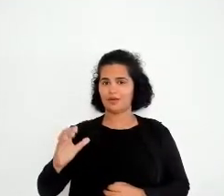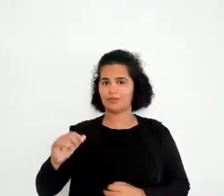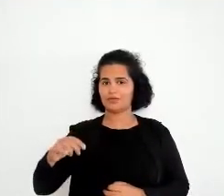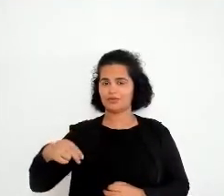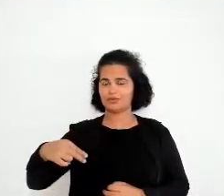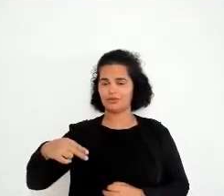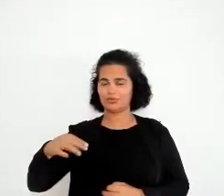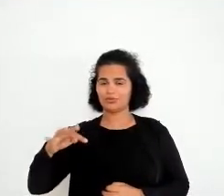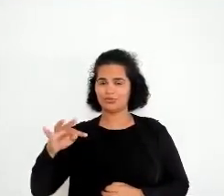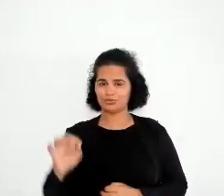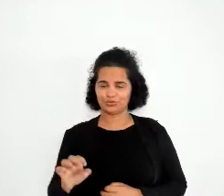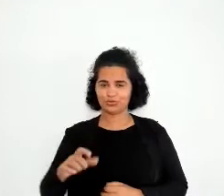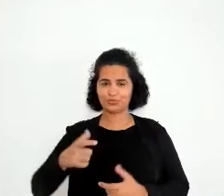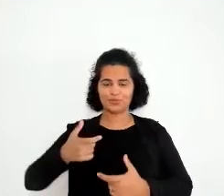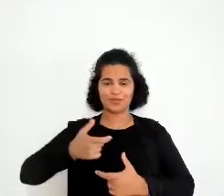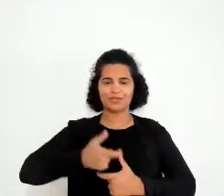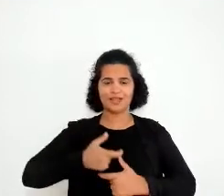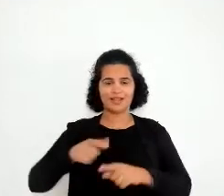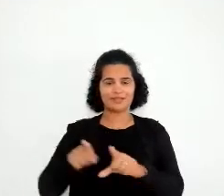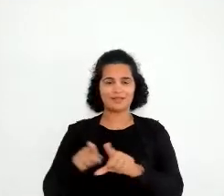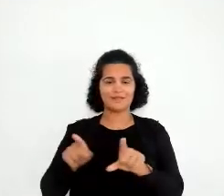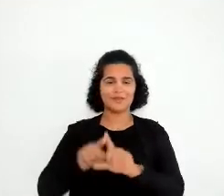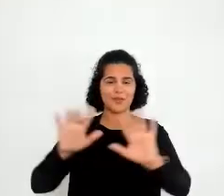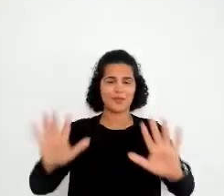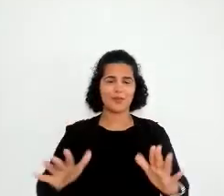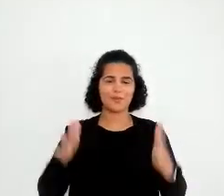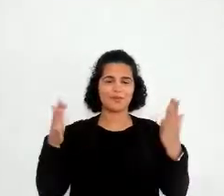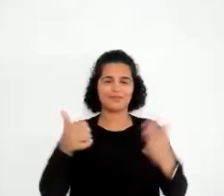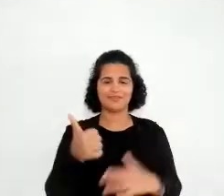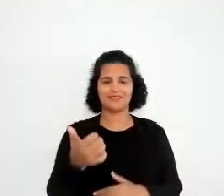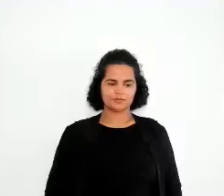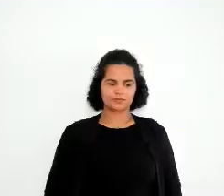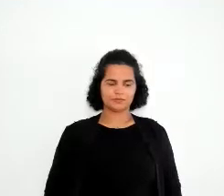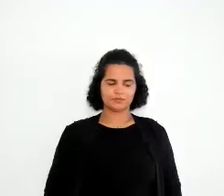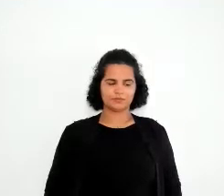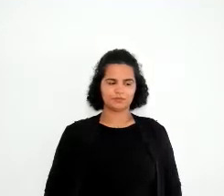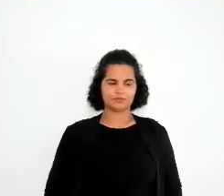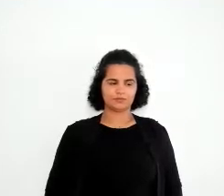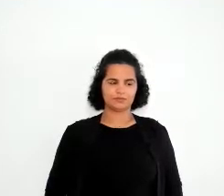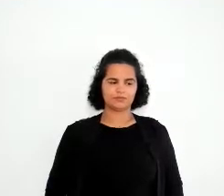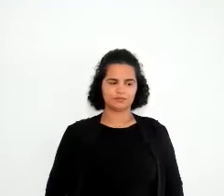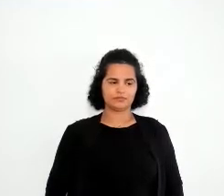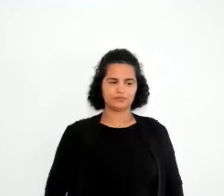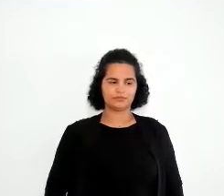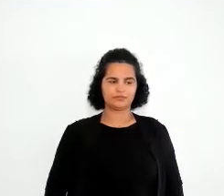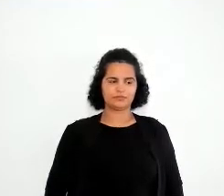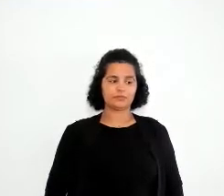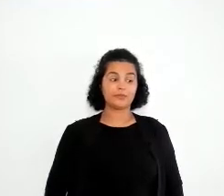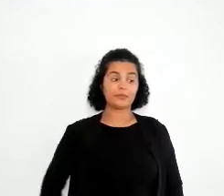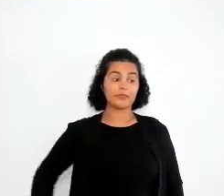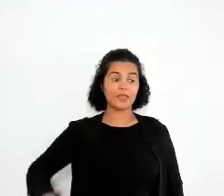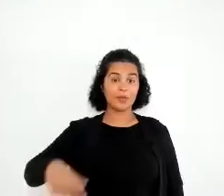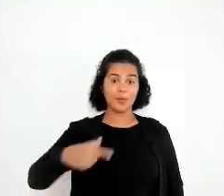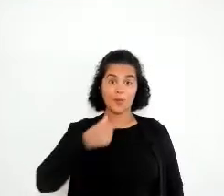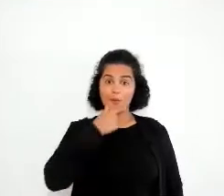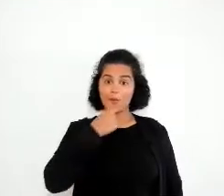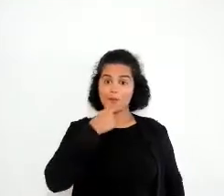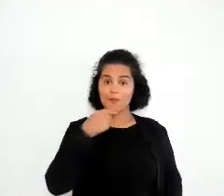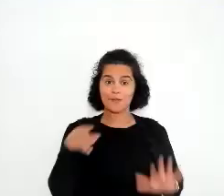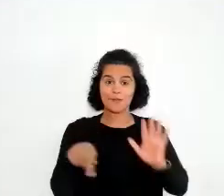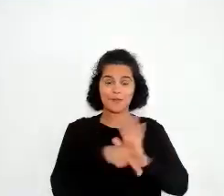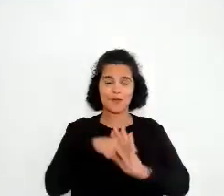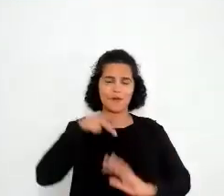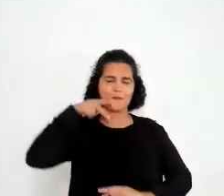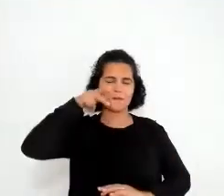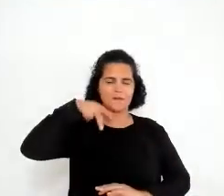e medalha comemorativa dos 130 anos. O paraibano General Carlos José